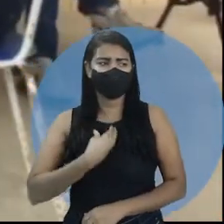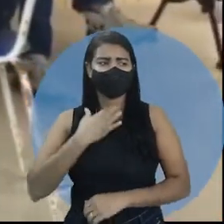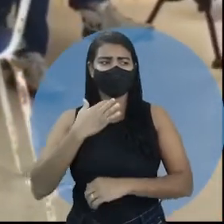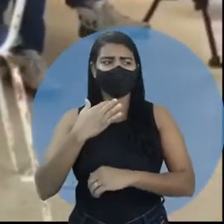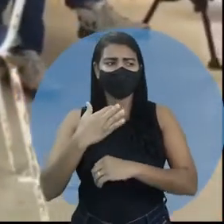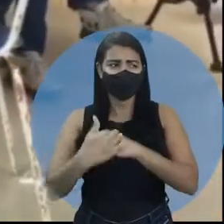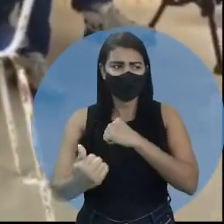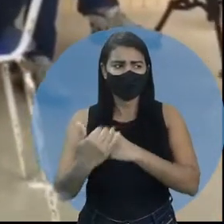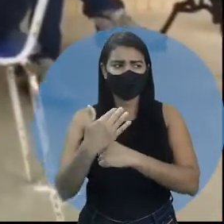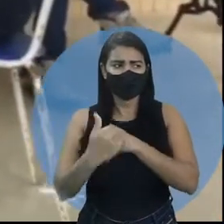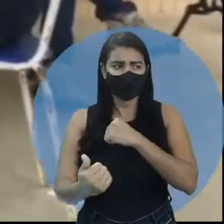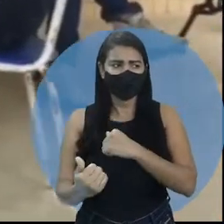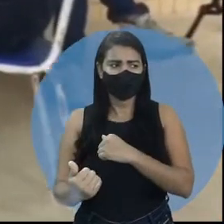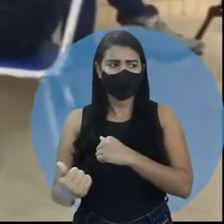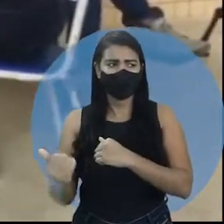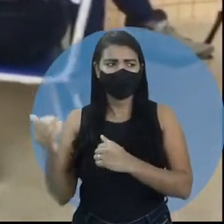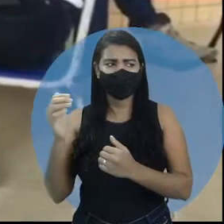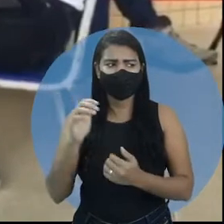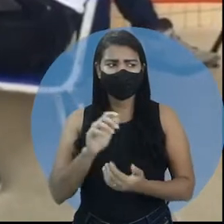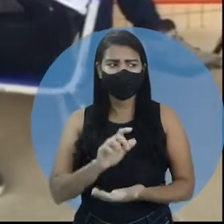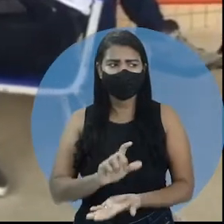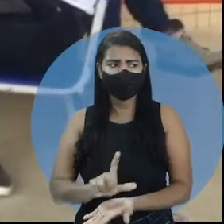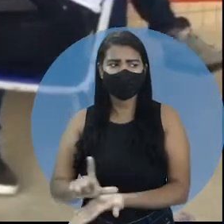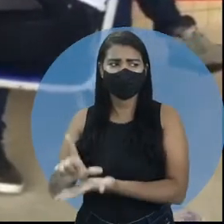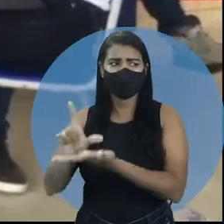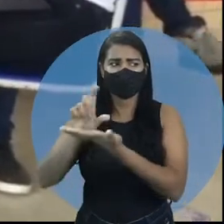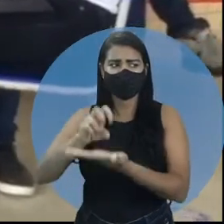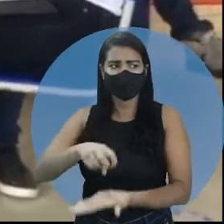hora, me chama para fora,